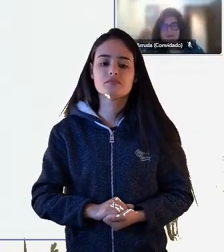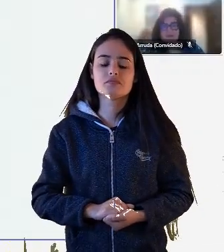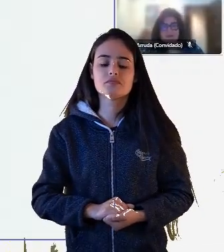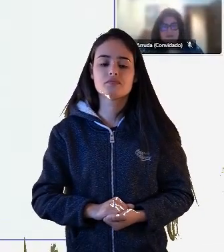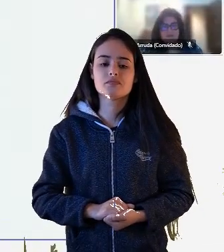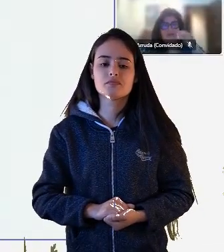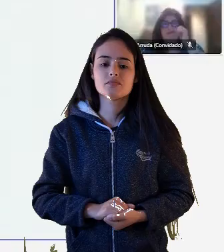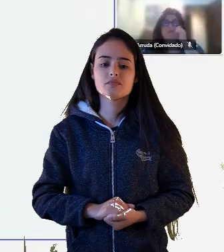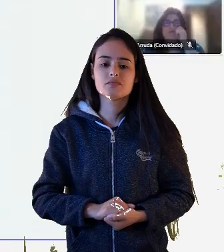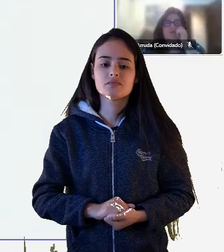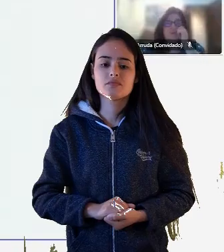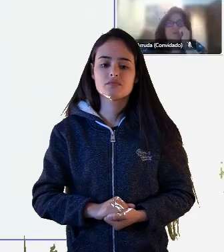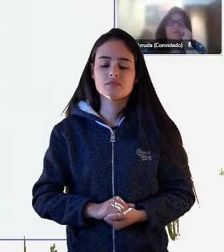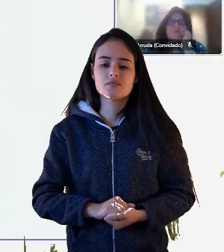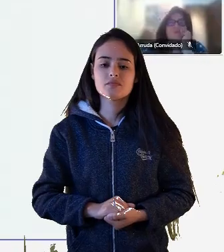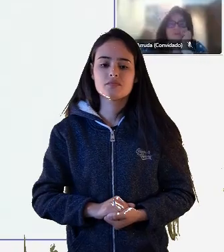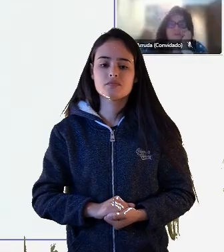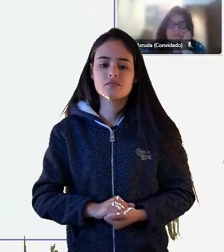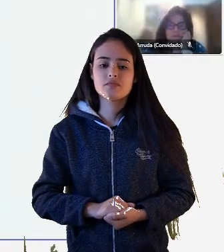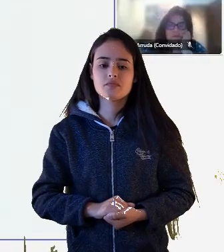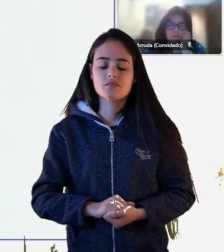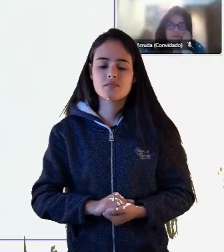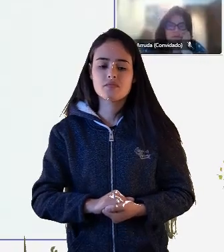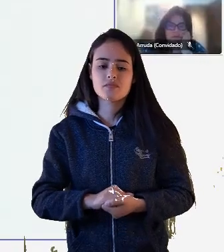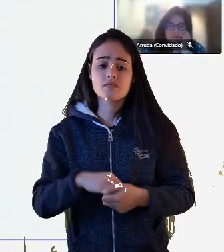prosseguir como sugestão do Lelo.